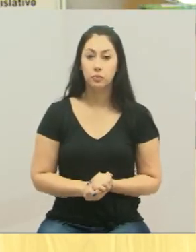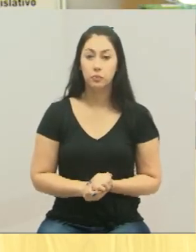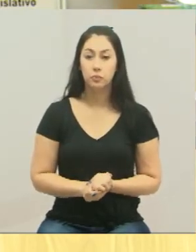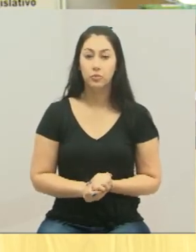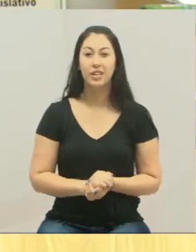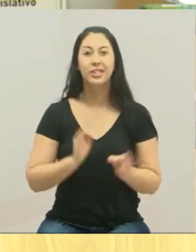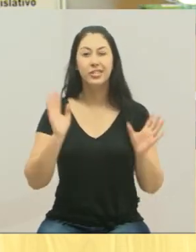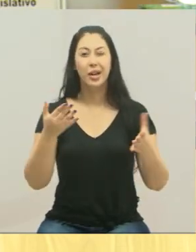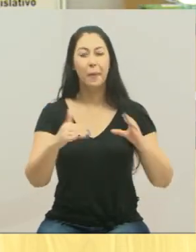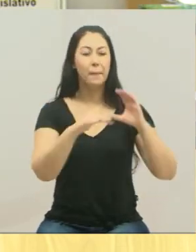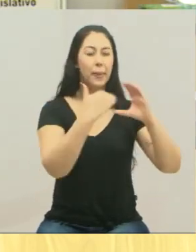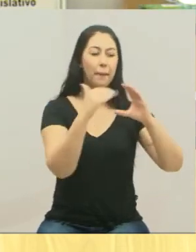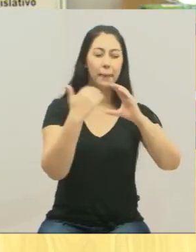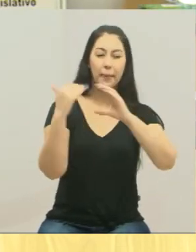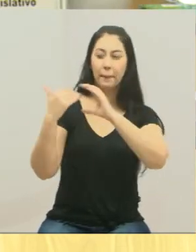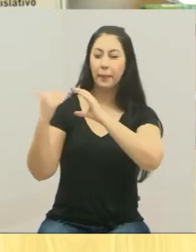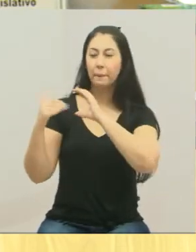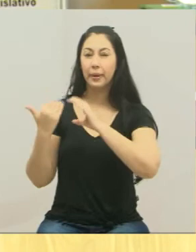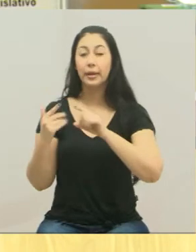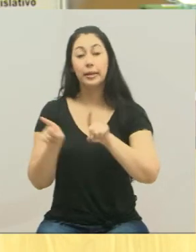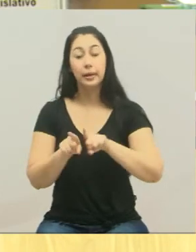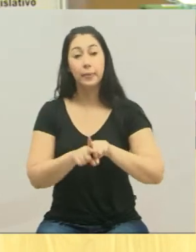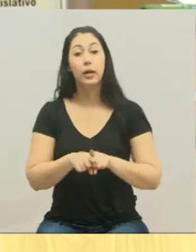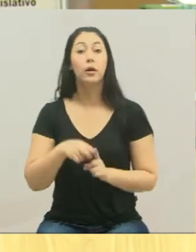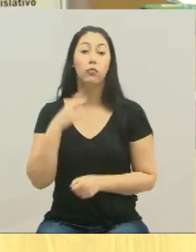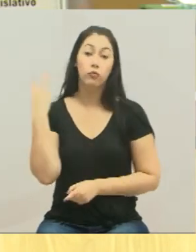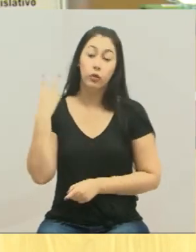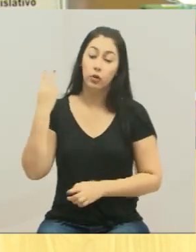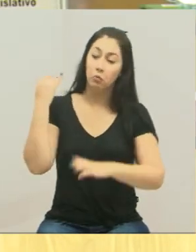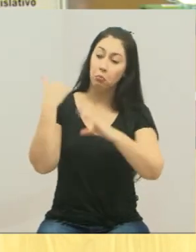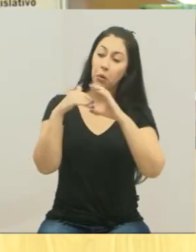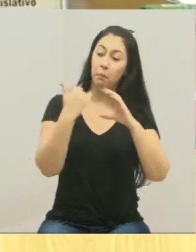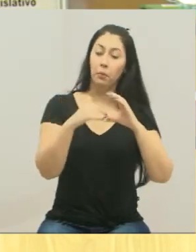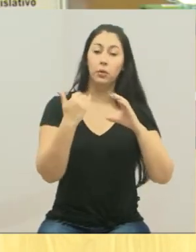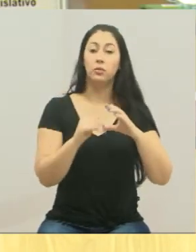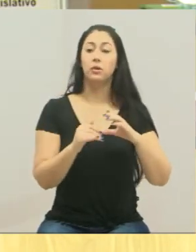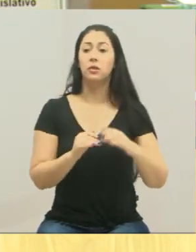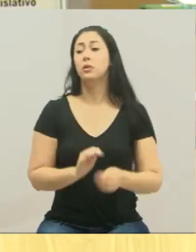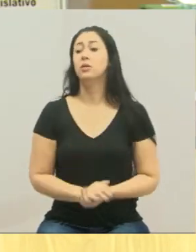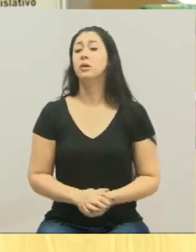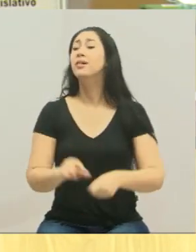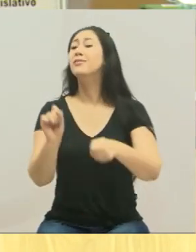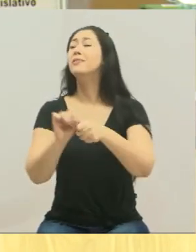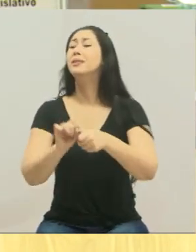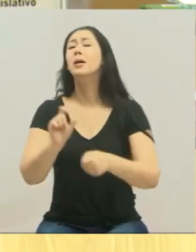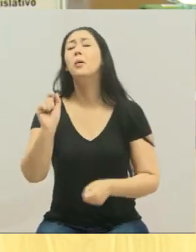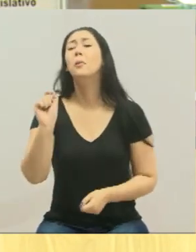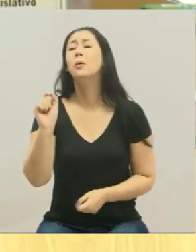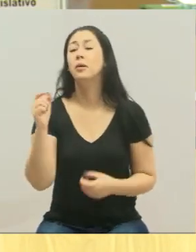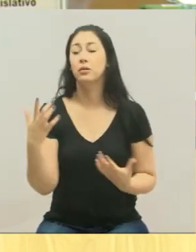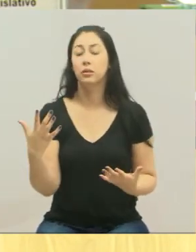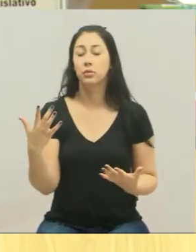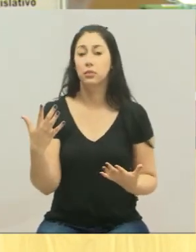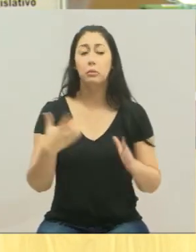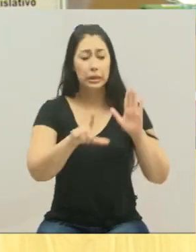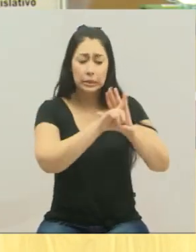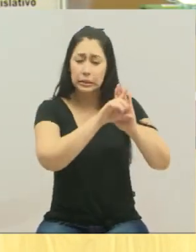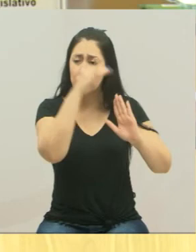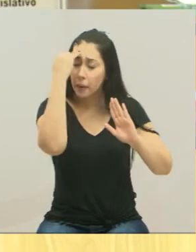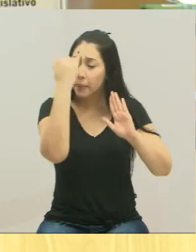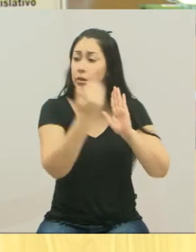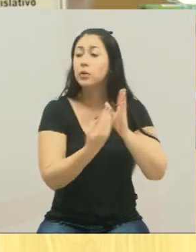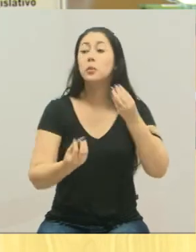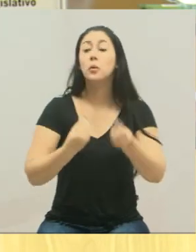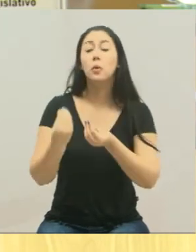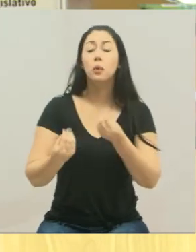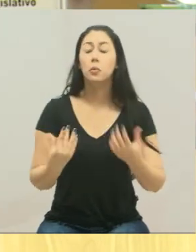e-mail encaminhamentos dos vereadores referentes a terrenos baldios, qual a ação concreta que está sendo realizada para atender a lei? Quinto,